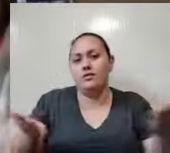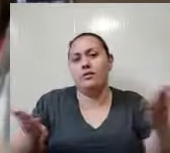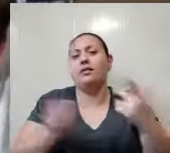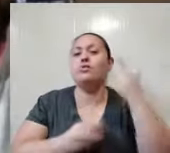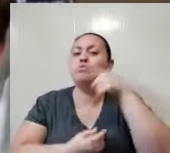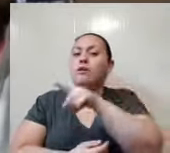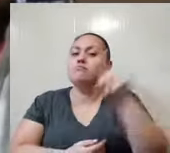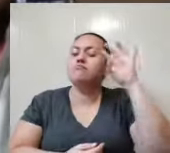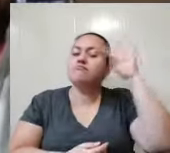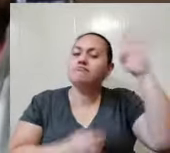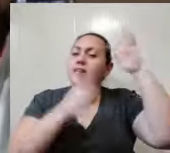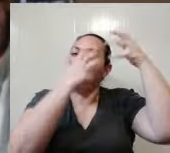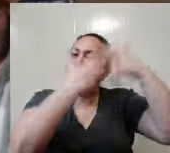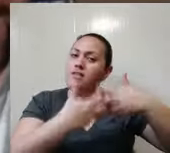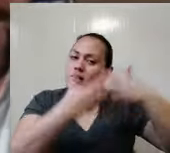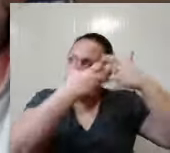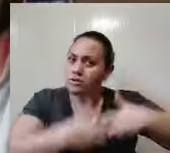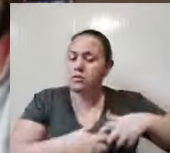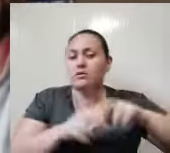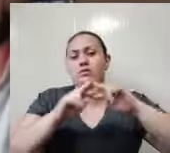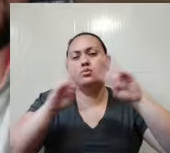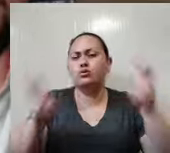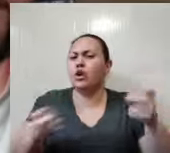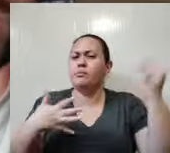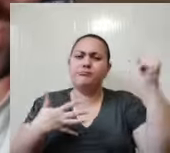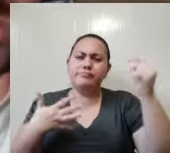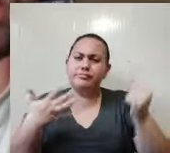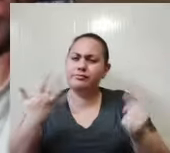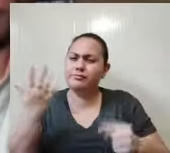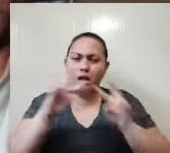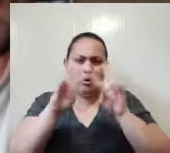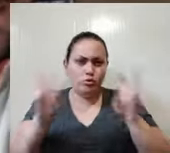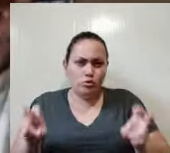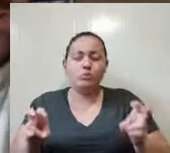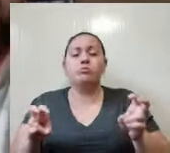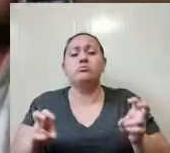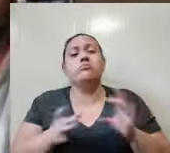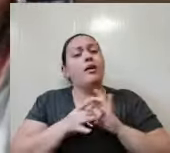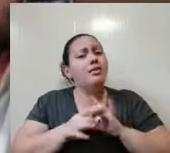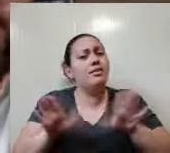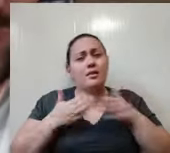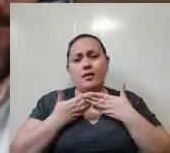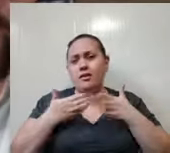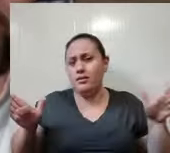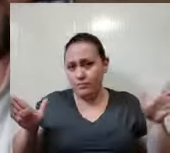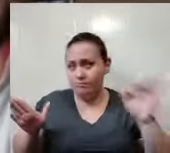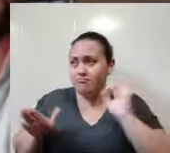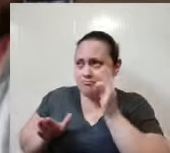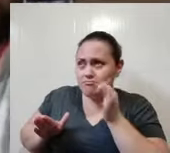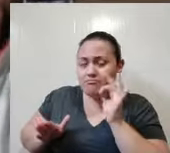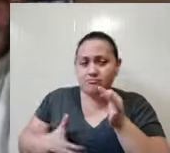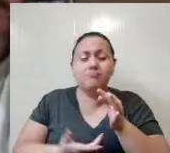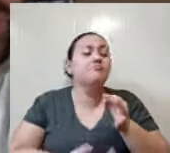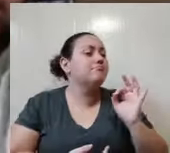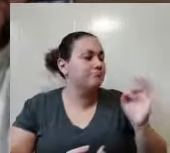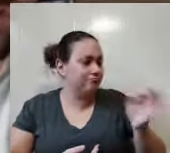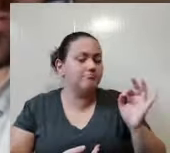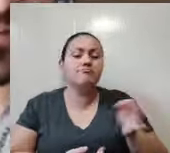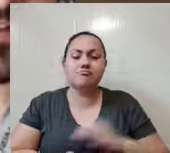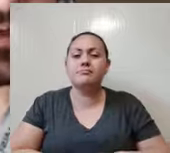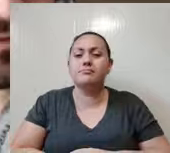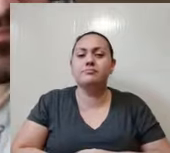que a gente tenha dito tenha ajudado vocês, feito vocês refletir, pensado sobre diversas coisas. A gente quer